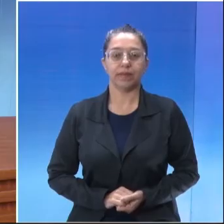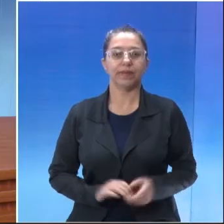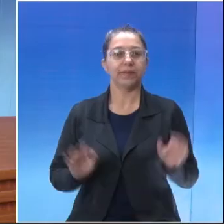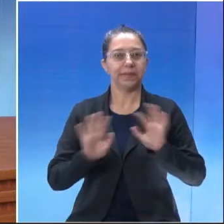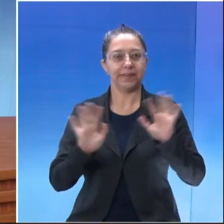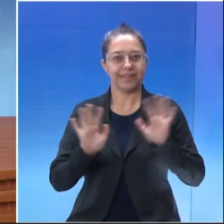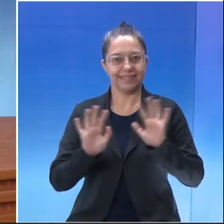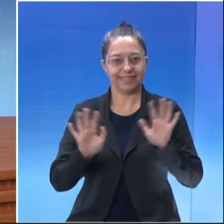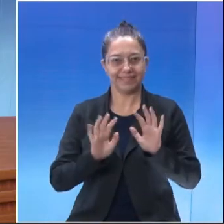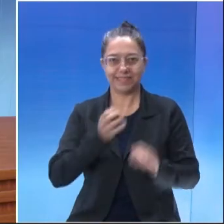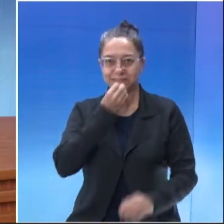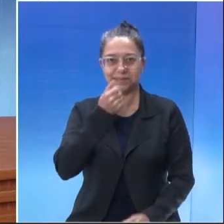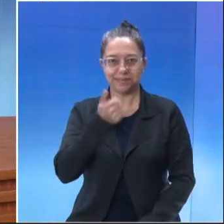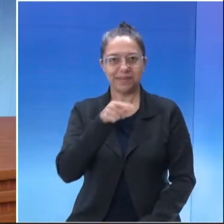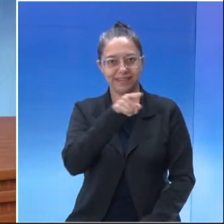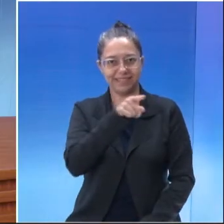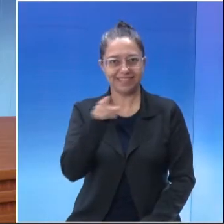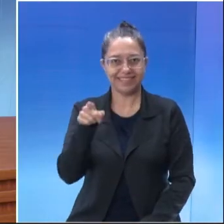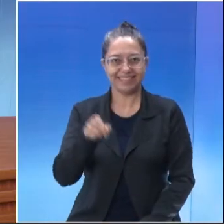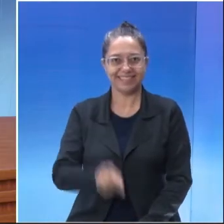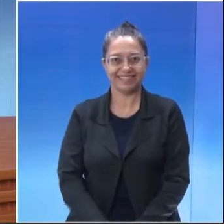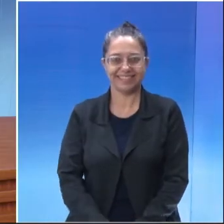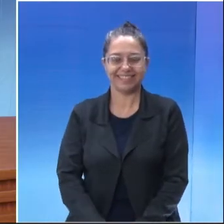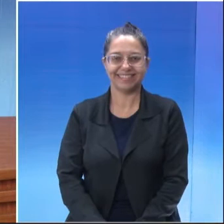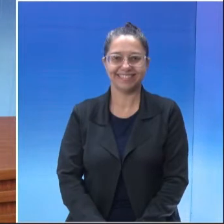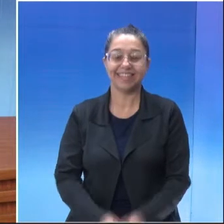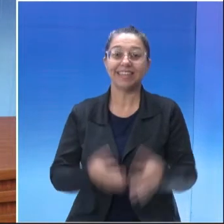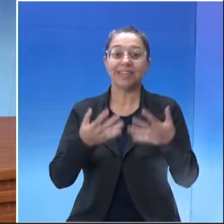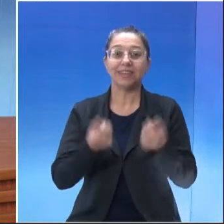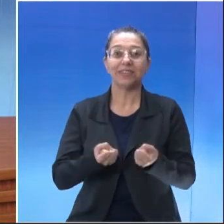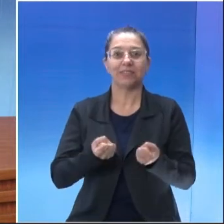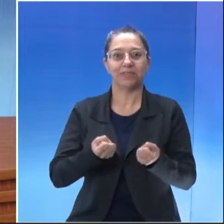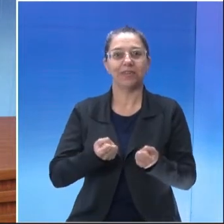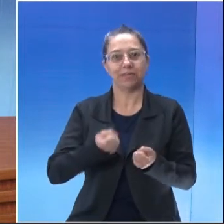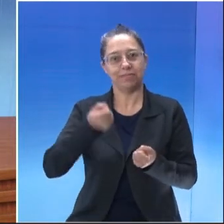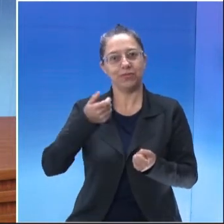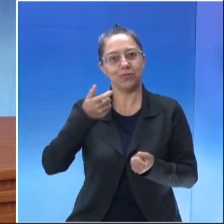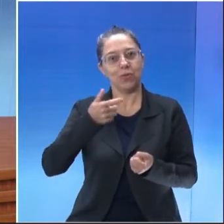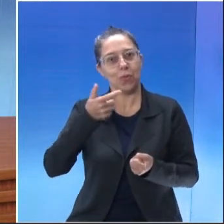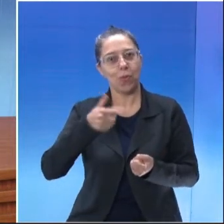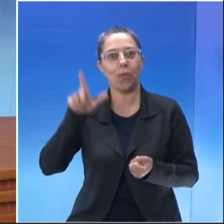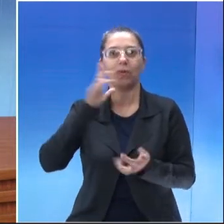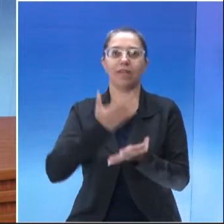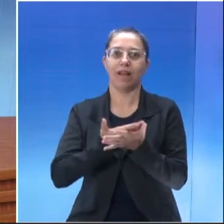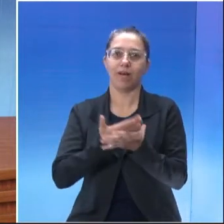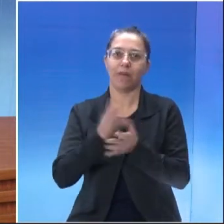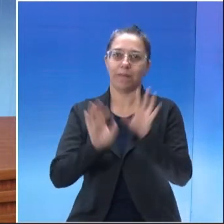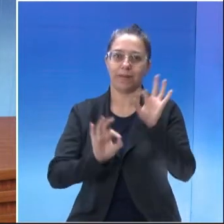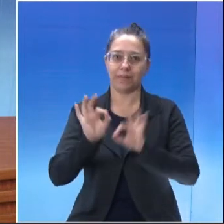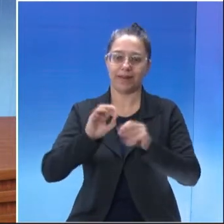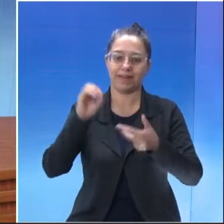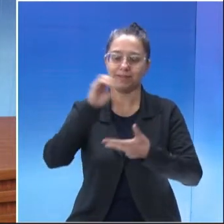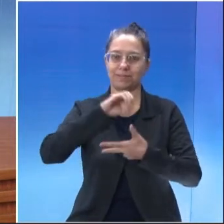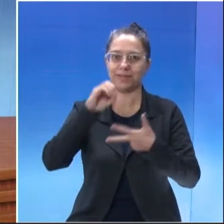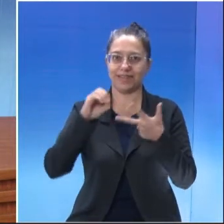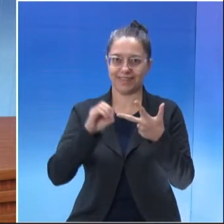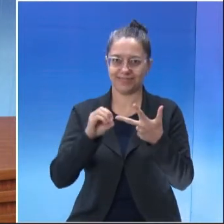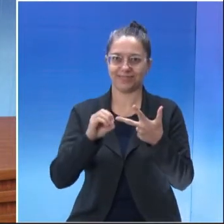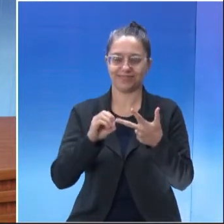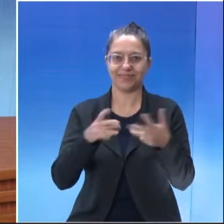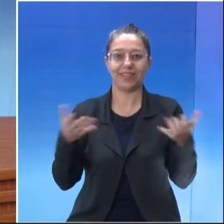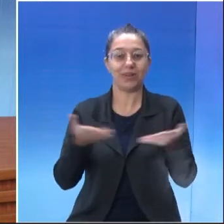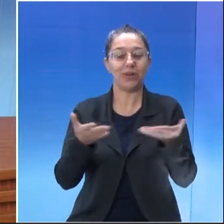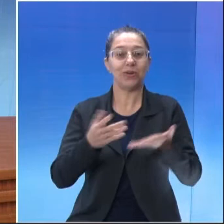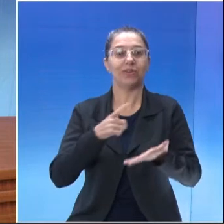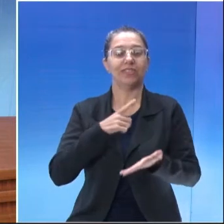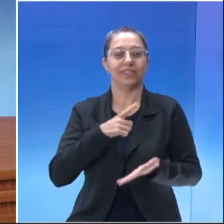Olá, tudo bem com vocês? Vamos para mais uma aula, né, minha gente? Nos preparando aí para o Enem. Hoje eu trouxe